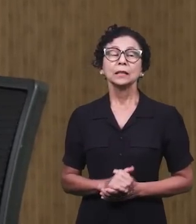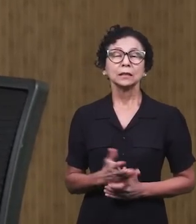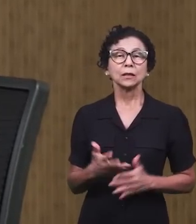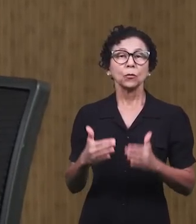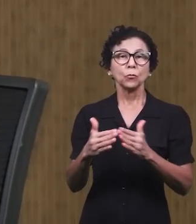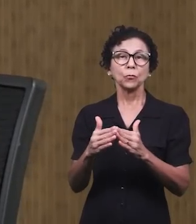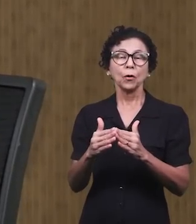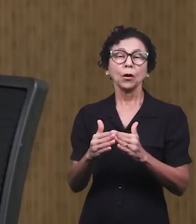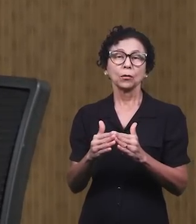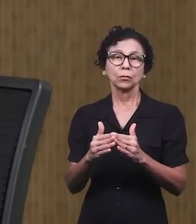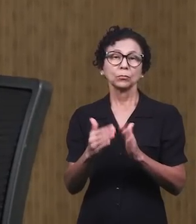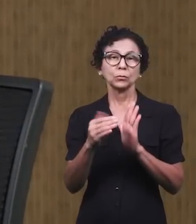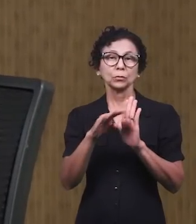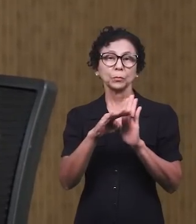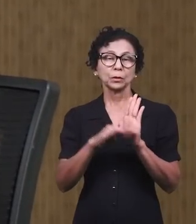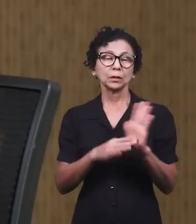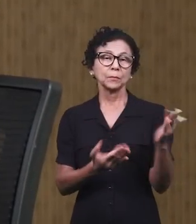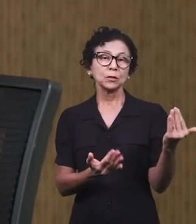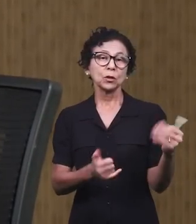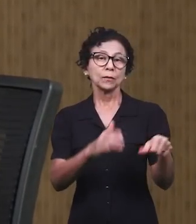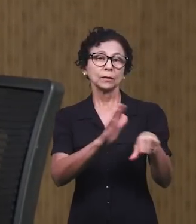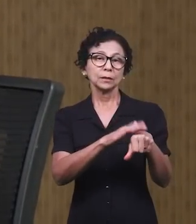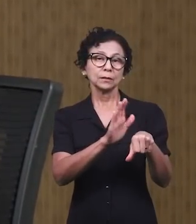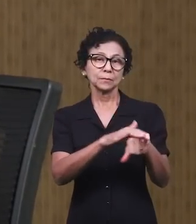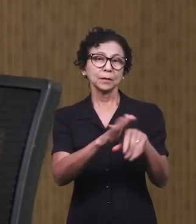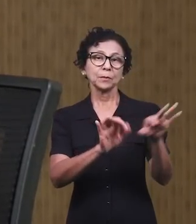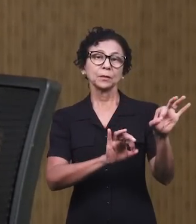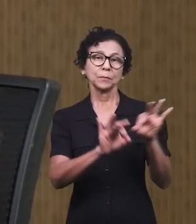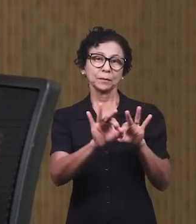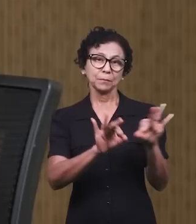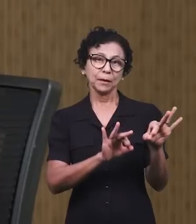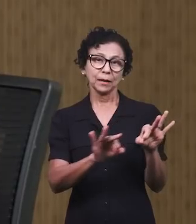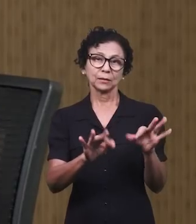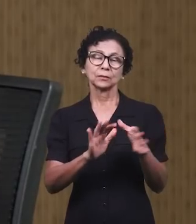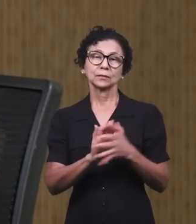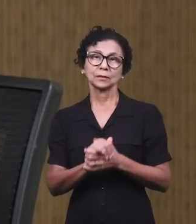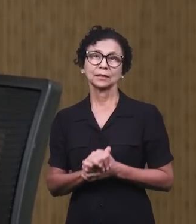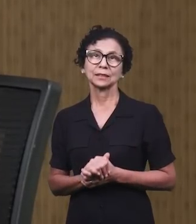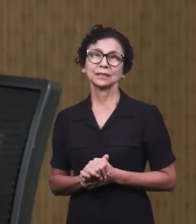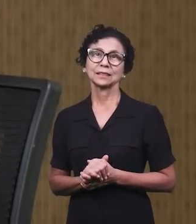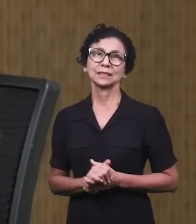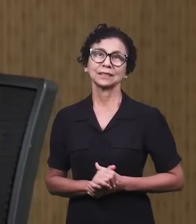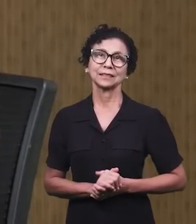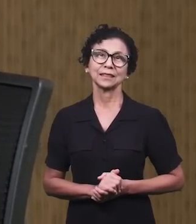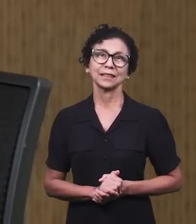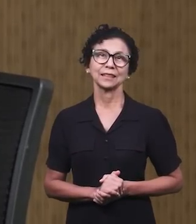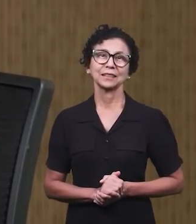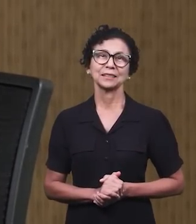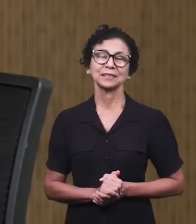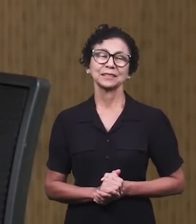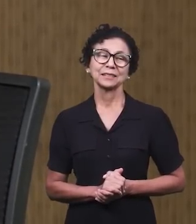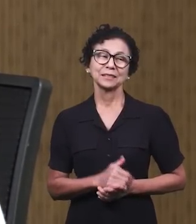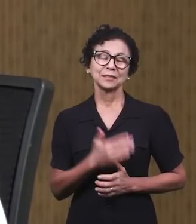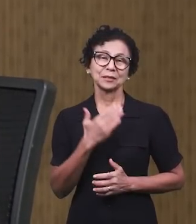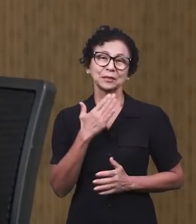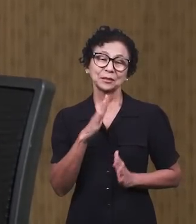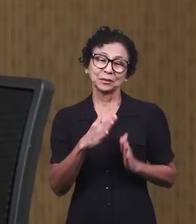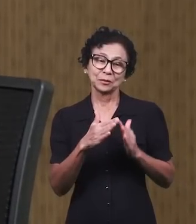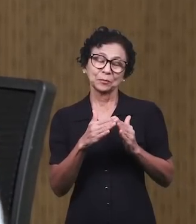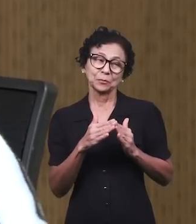jovem, feito por jovens para os jovens. Isso. Estou aqui pedindo licença para pegar apropriada a frase do meu